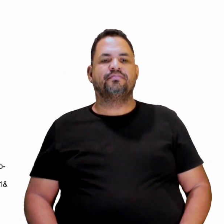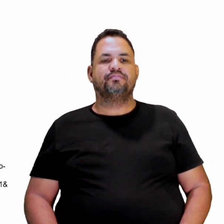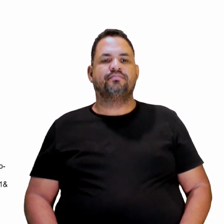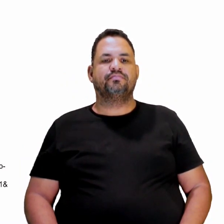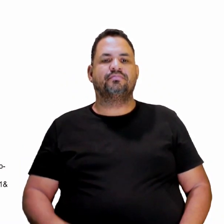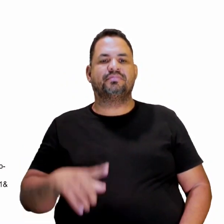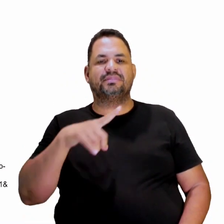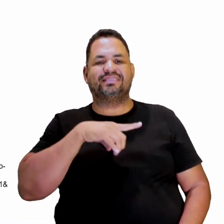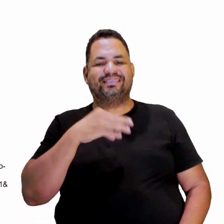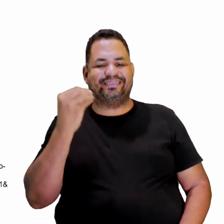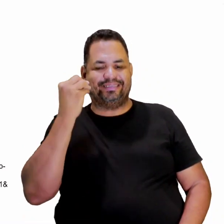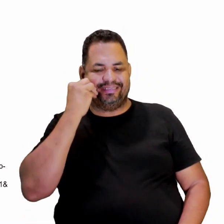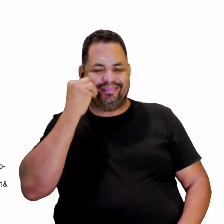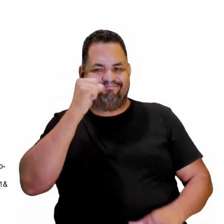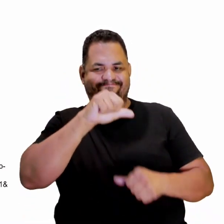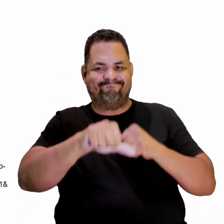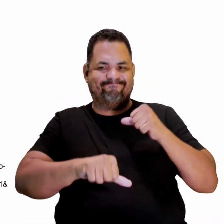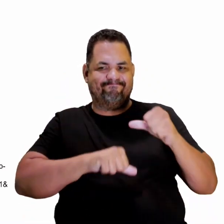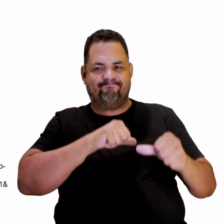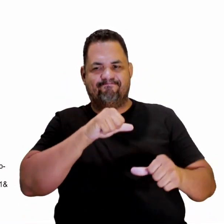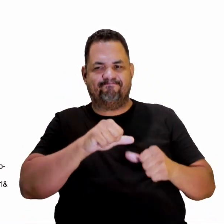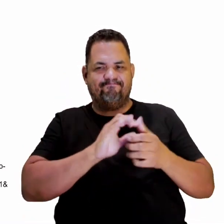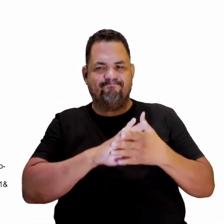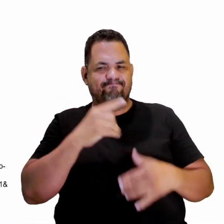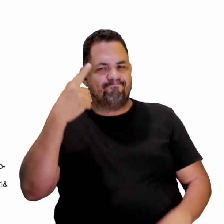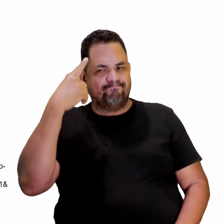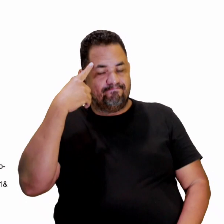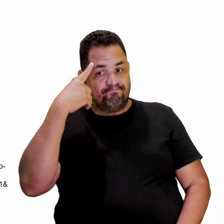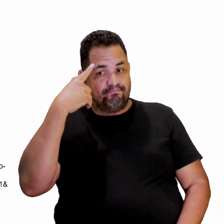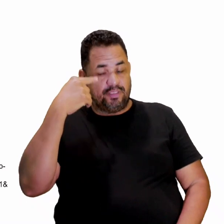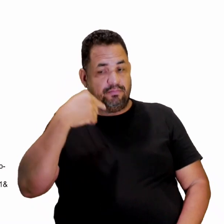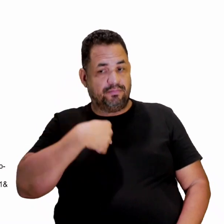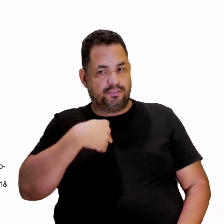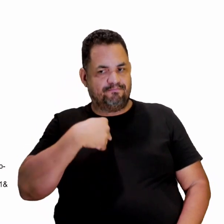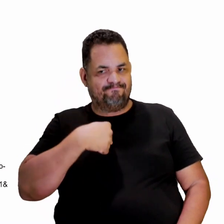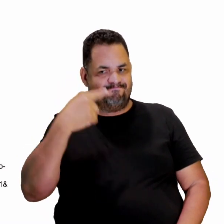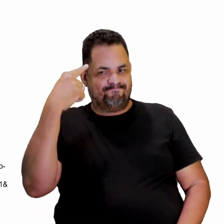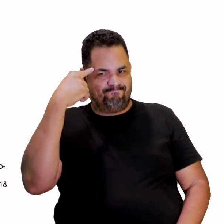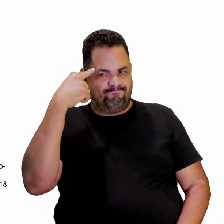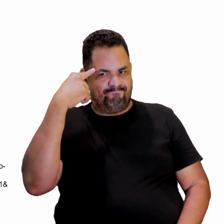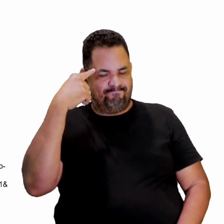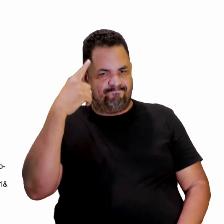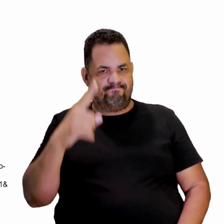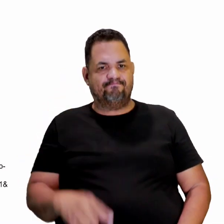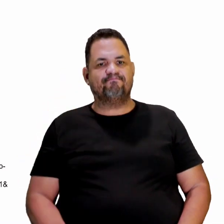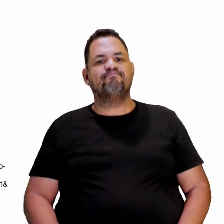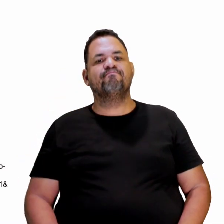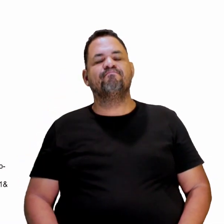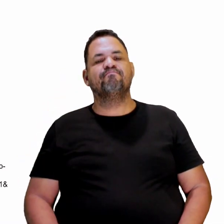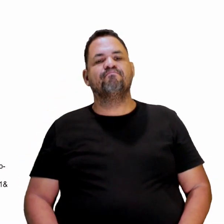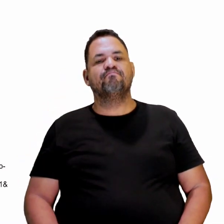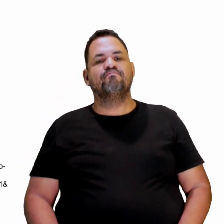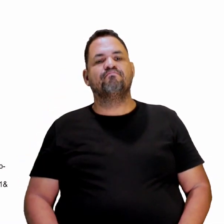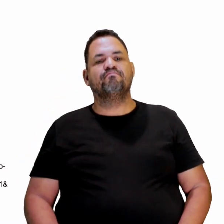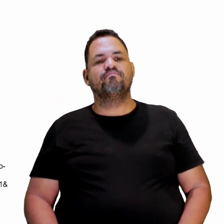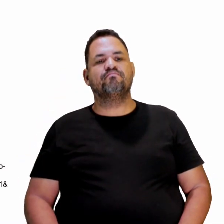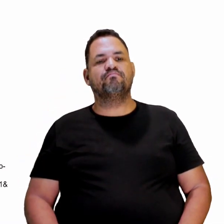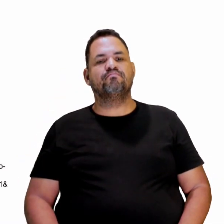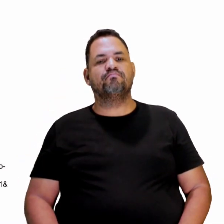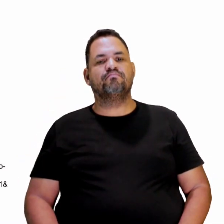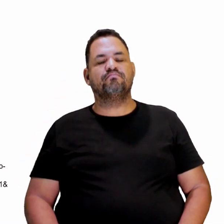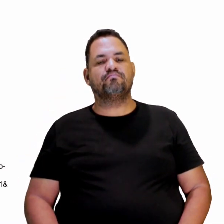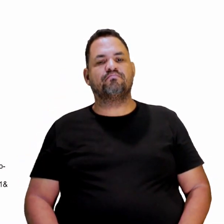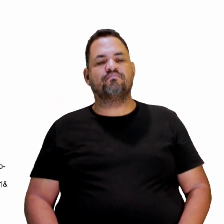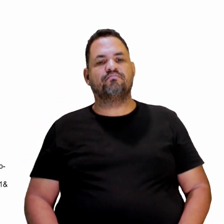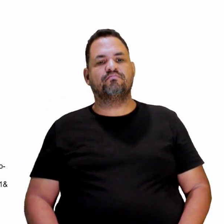ele tentará mudar a minha mente, minha cabeça. If he will wish to continue to be my